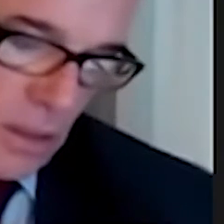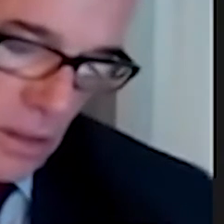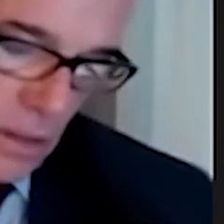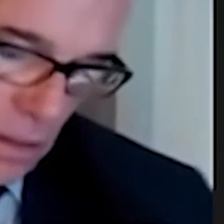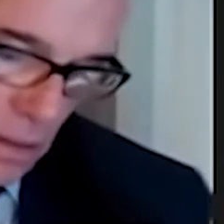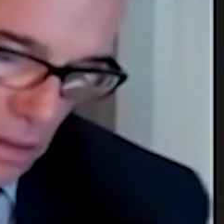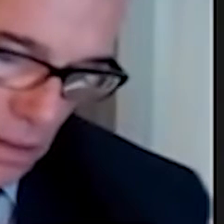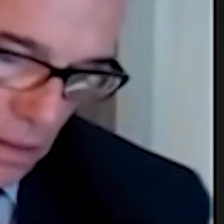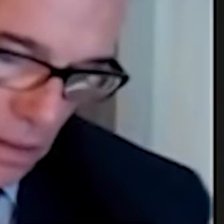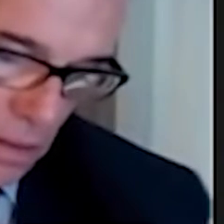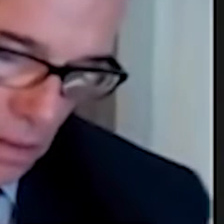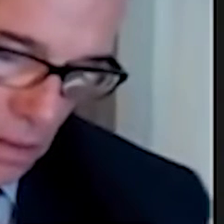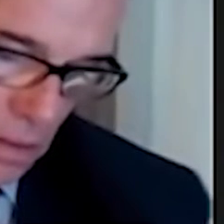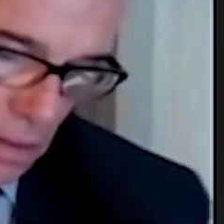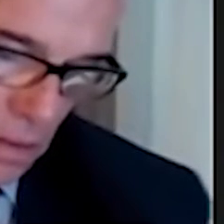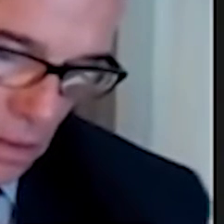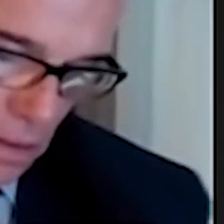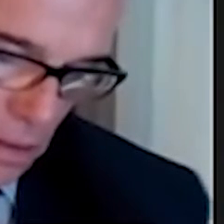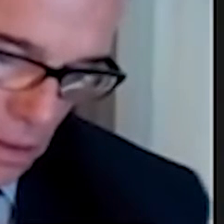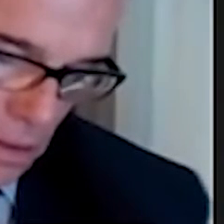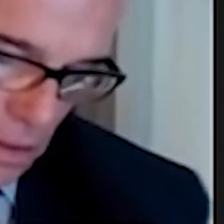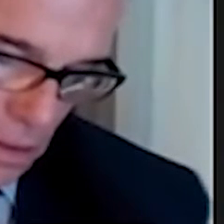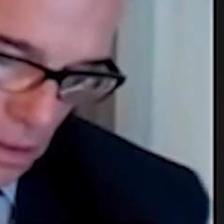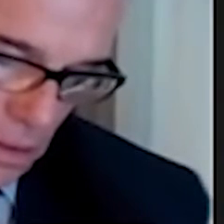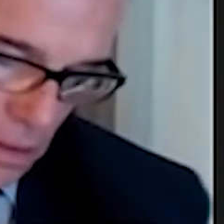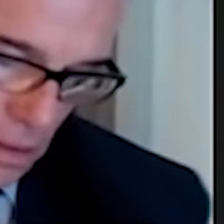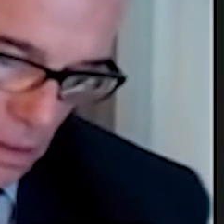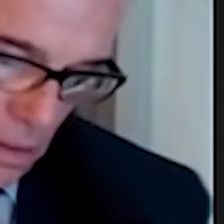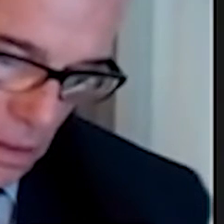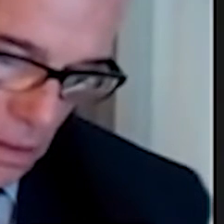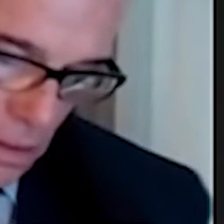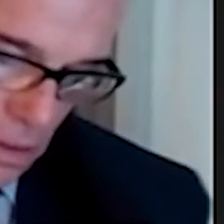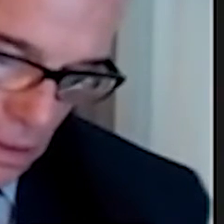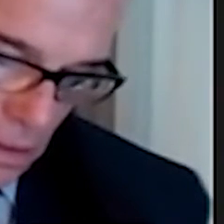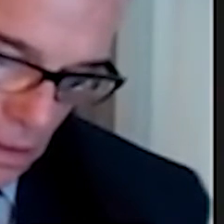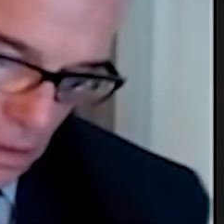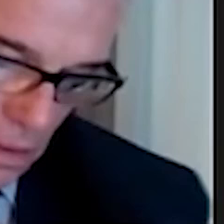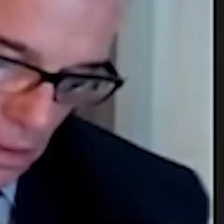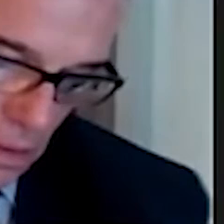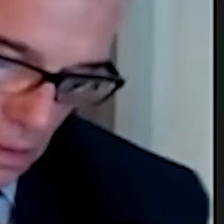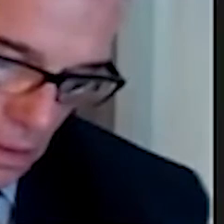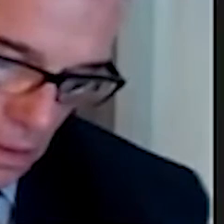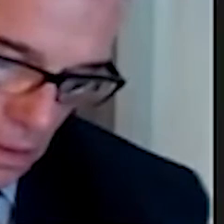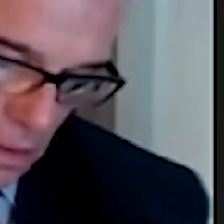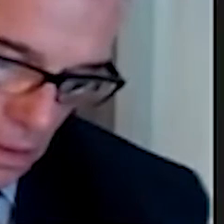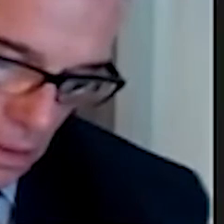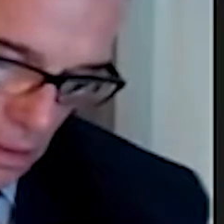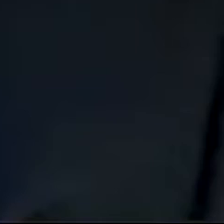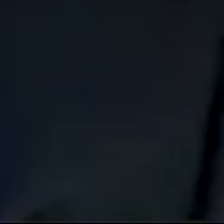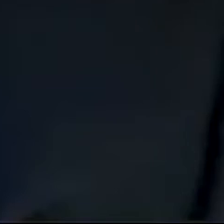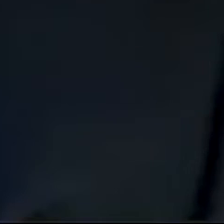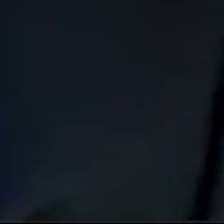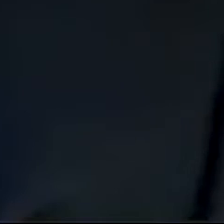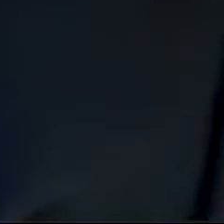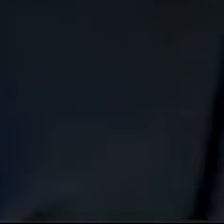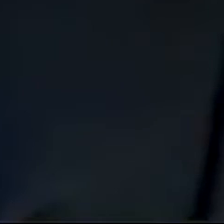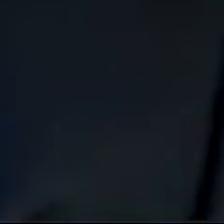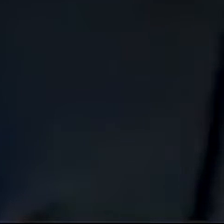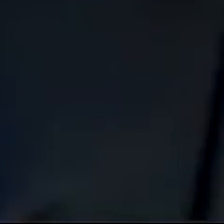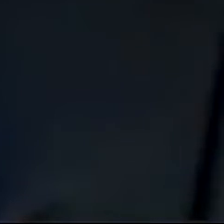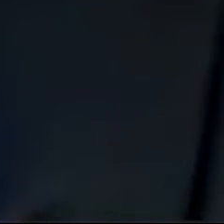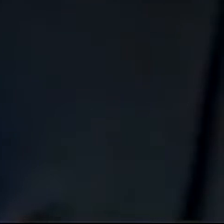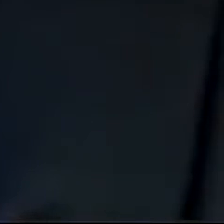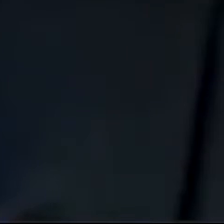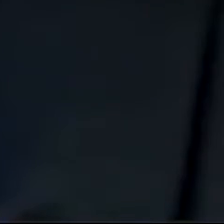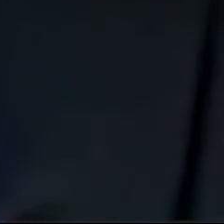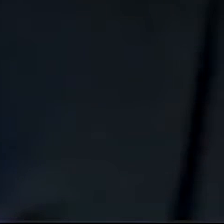inquérito policial não foi instaurado com base na suposta prática desses crimes. Citando precedentes do STJ, o ministro ressaltou